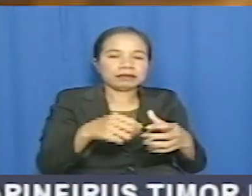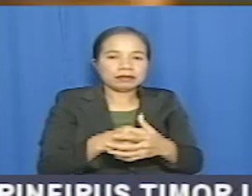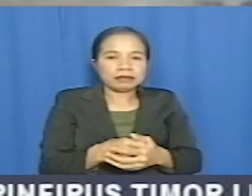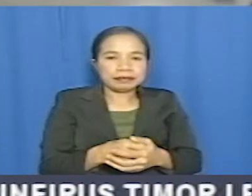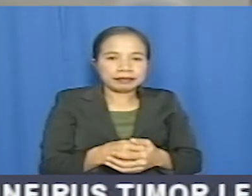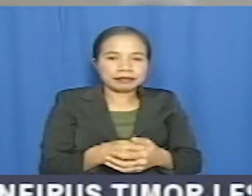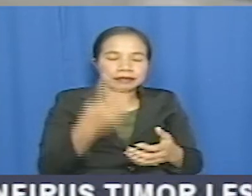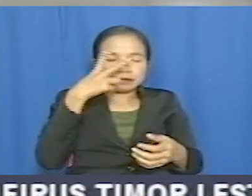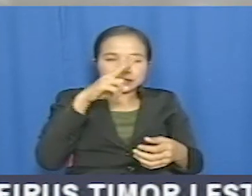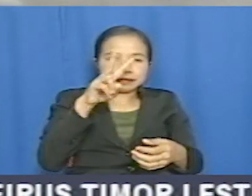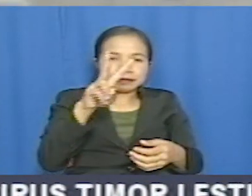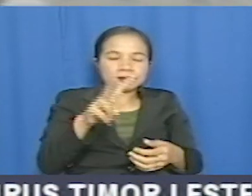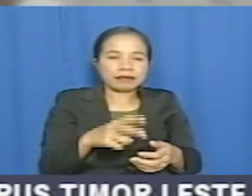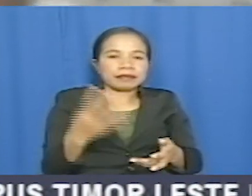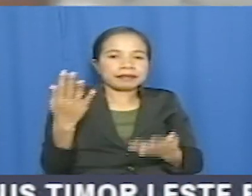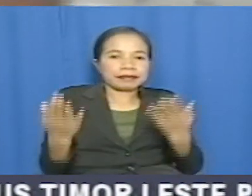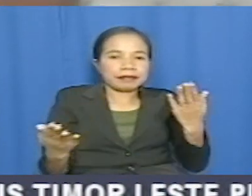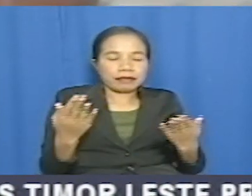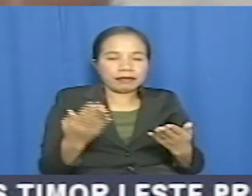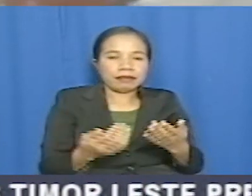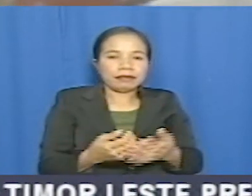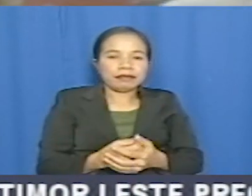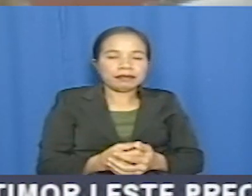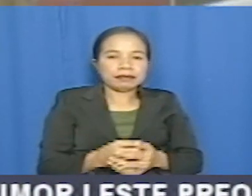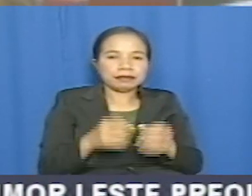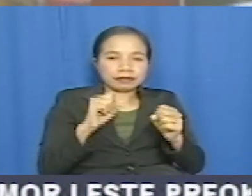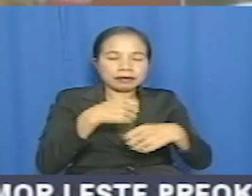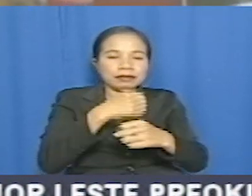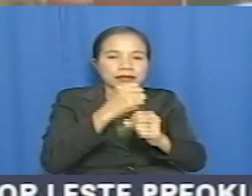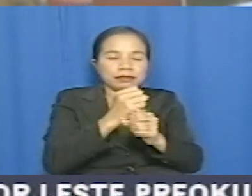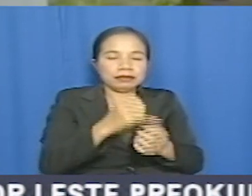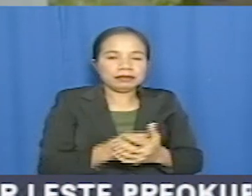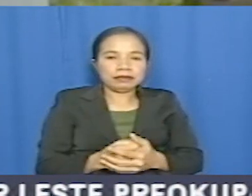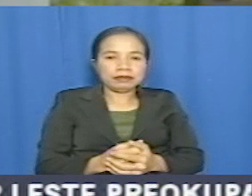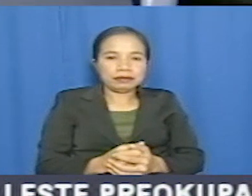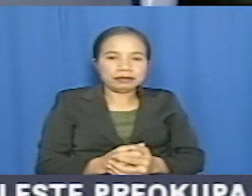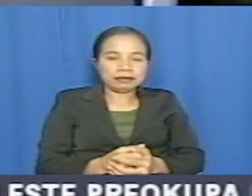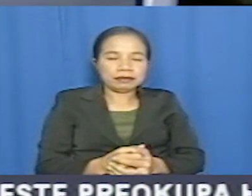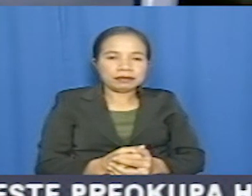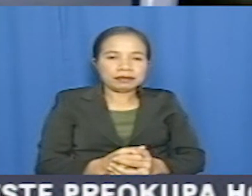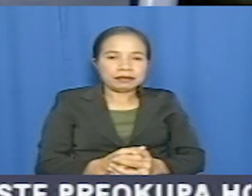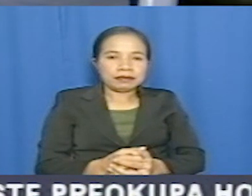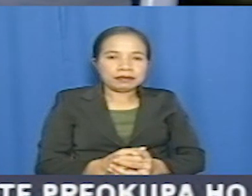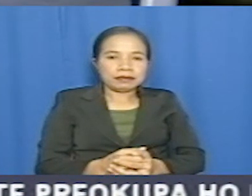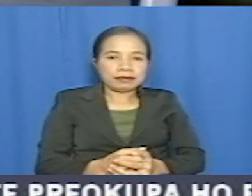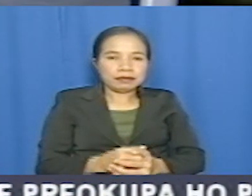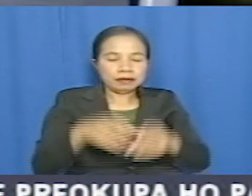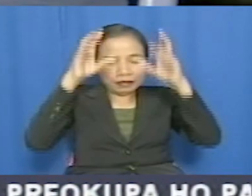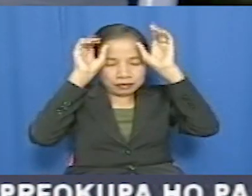serne tarene nia kuantidade komersial hodi produs. Ok, presidente Berle elabora